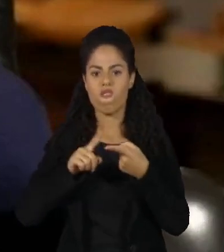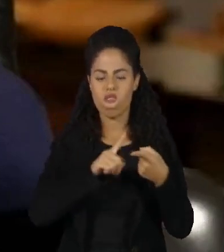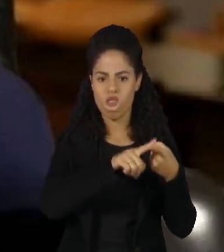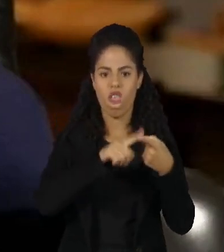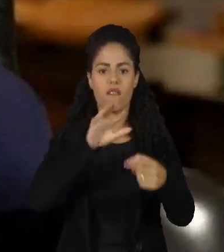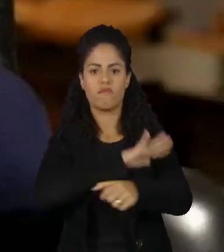difamação